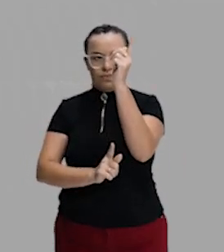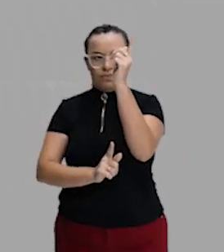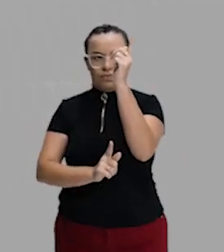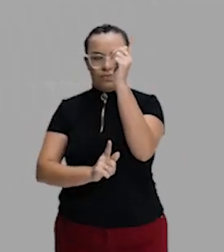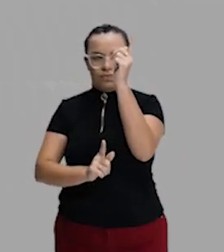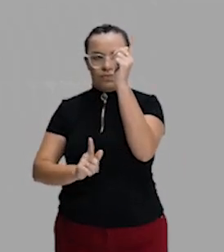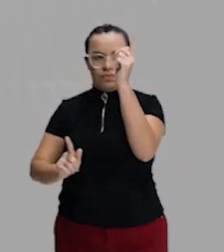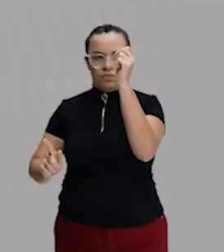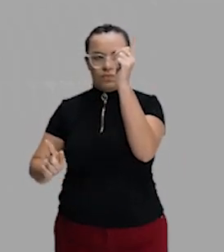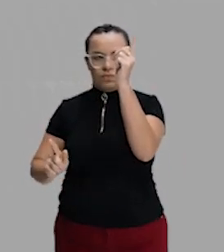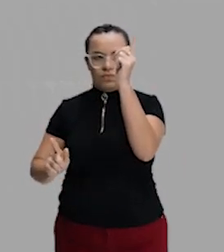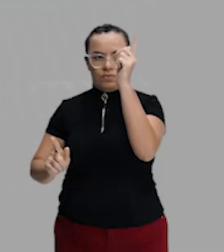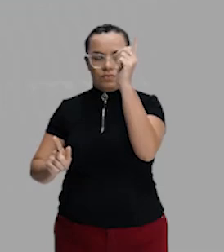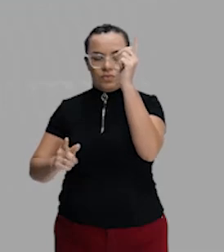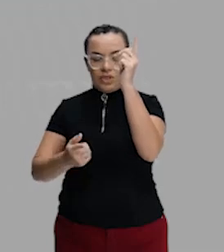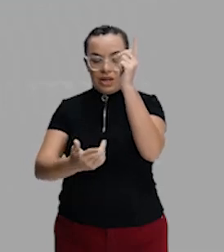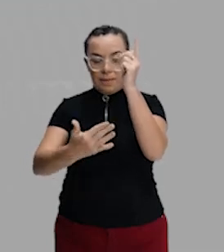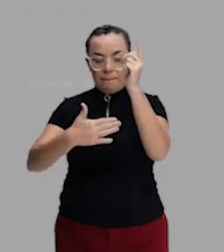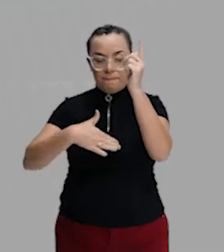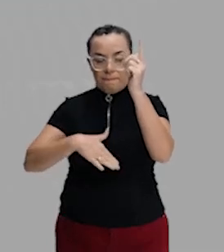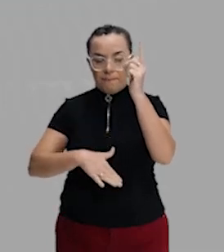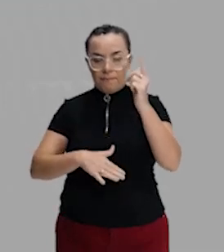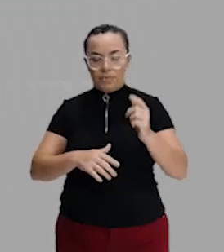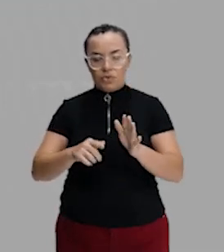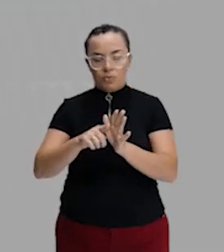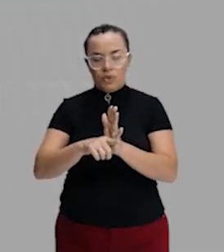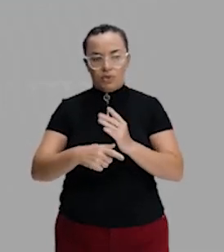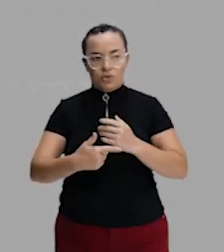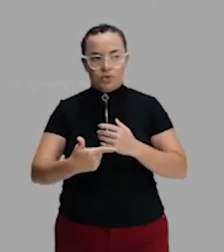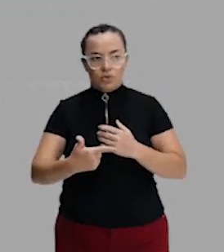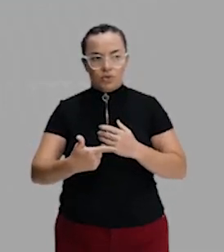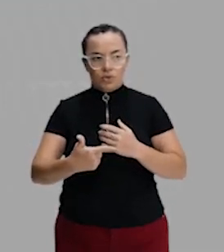Nós temos aqui o menos 4, né?